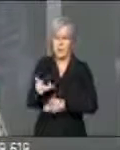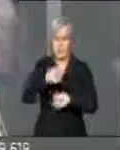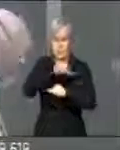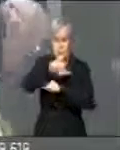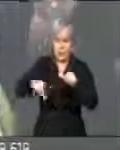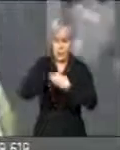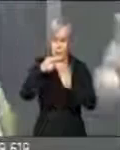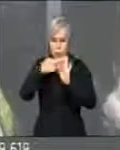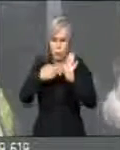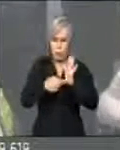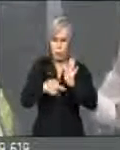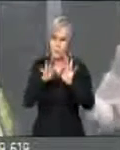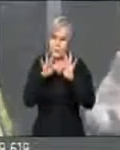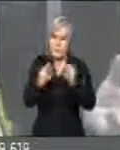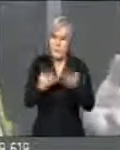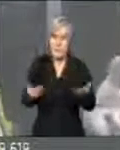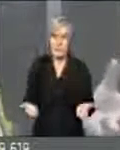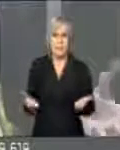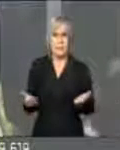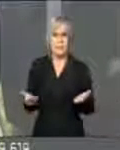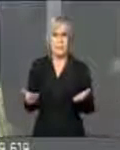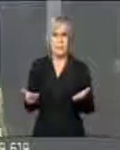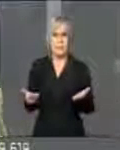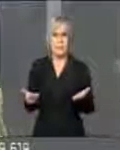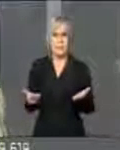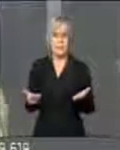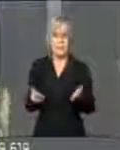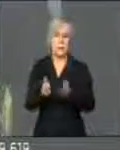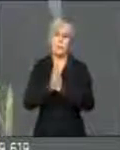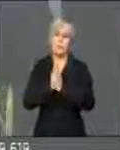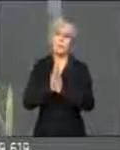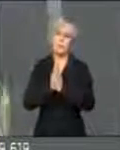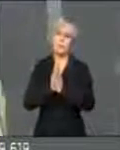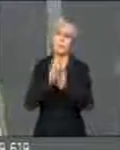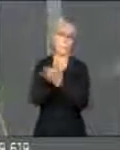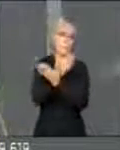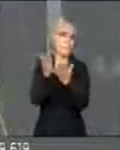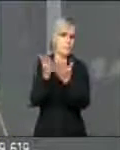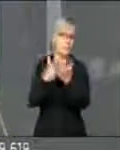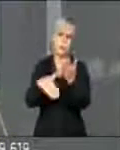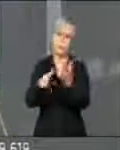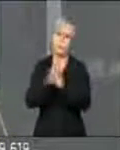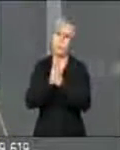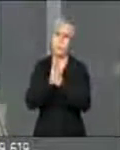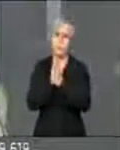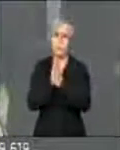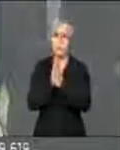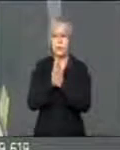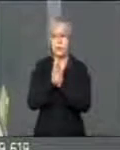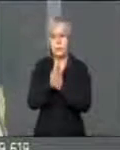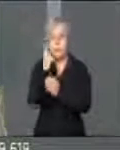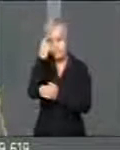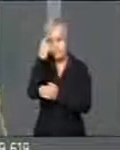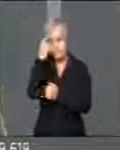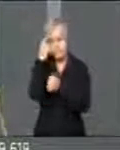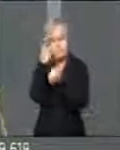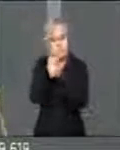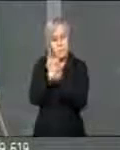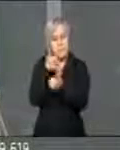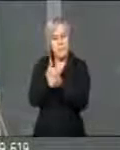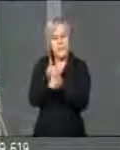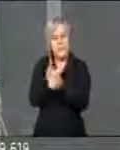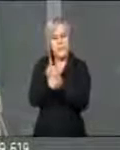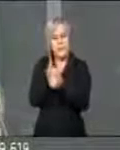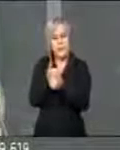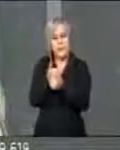a normativa de família no nosso país. Senhores, senhoras, coloquem a mão na consciência e pensem no